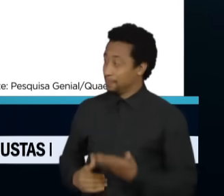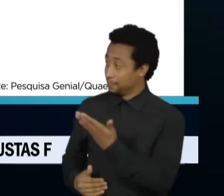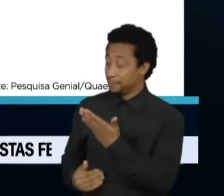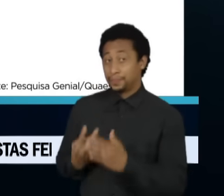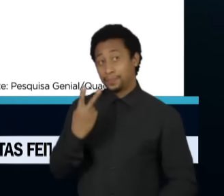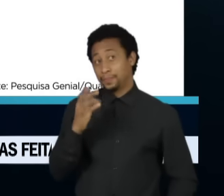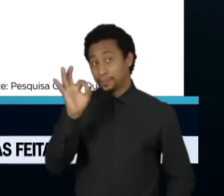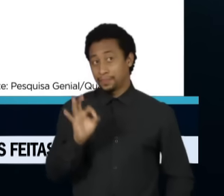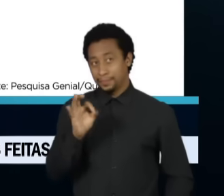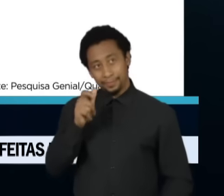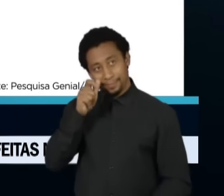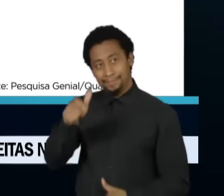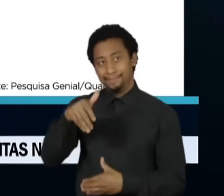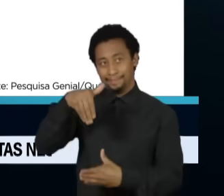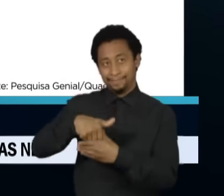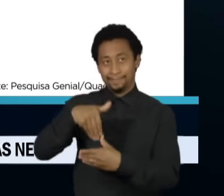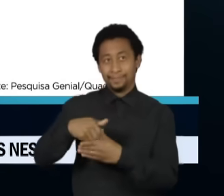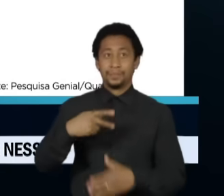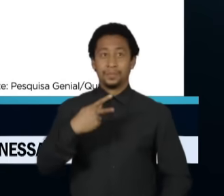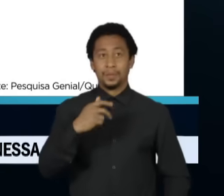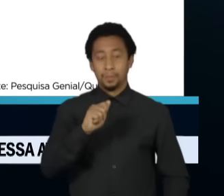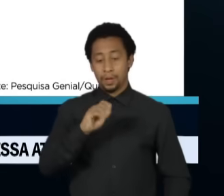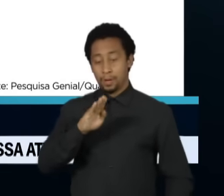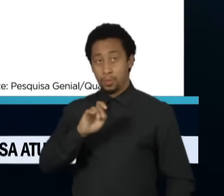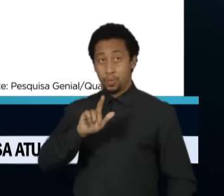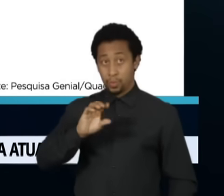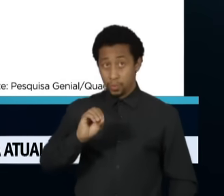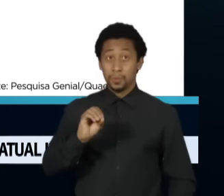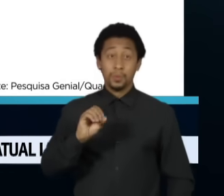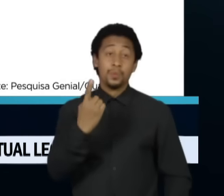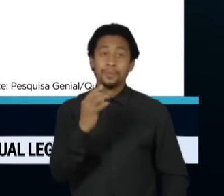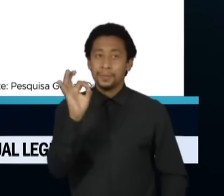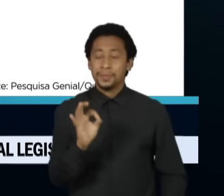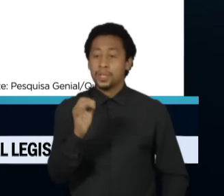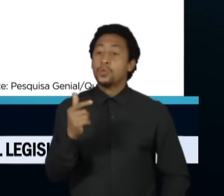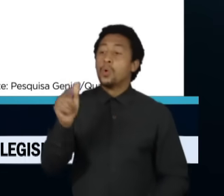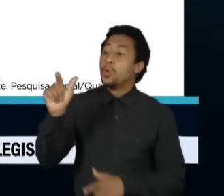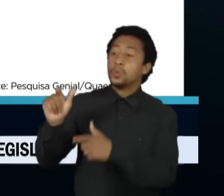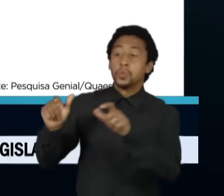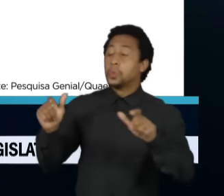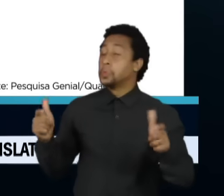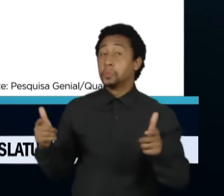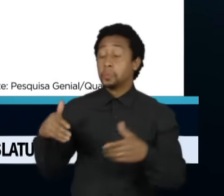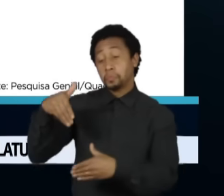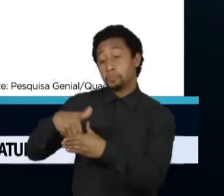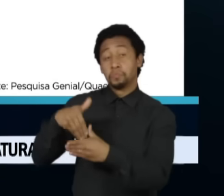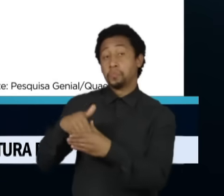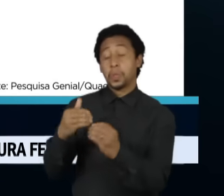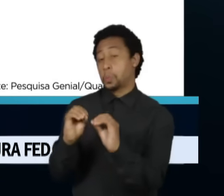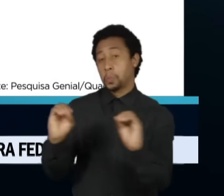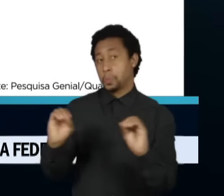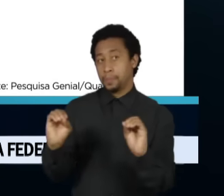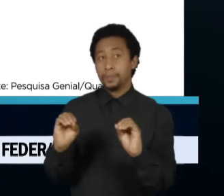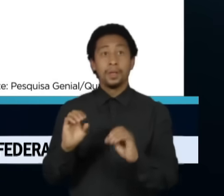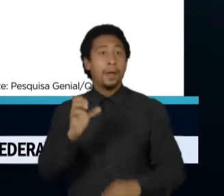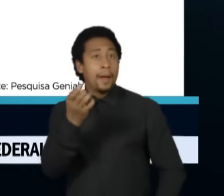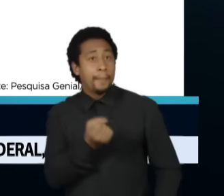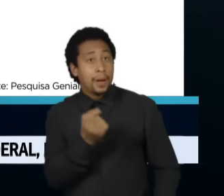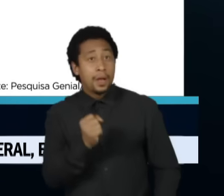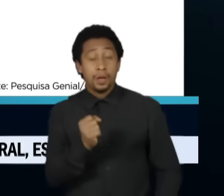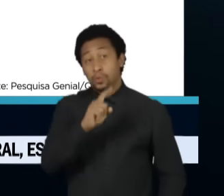com 2%. Pablo Marçaldo Pró 1%. Os outros candidatos não pontuaram. Brancos e nulos e